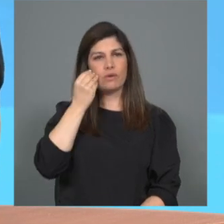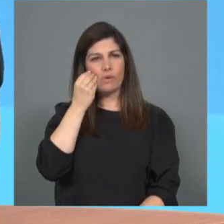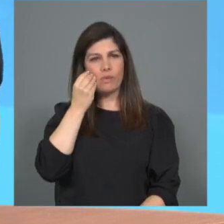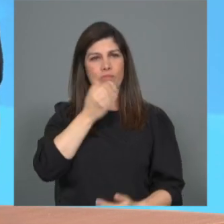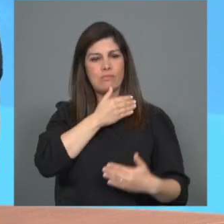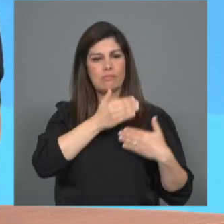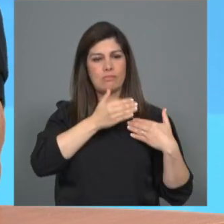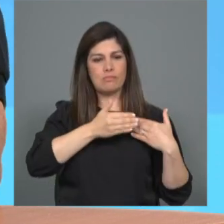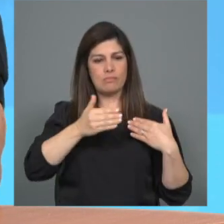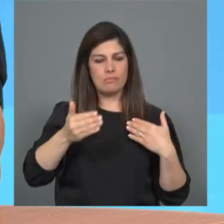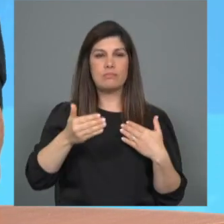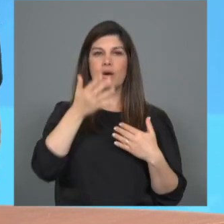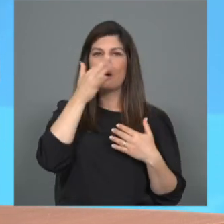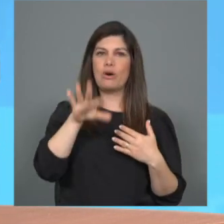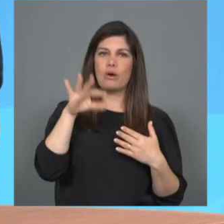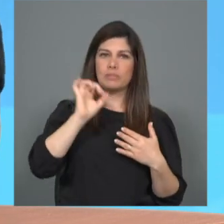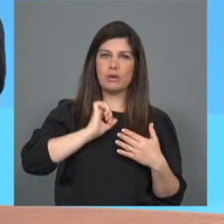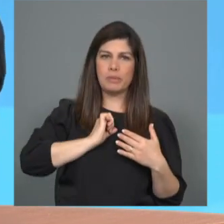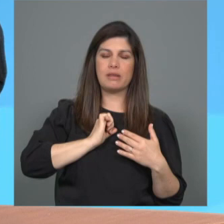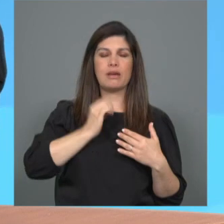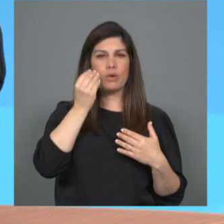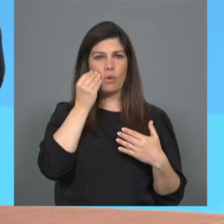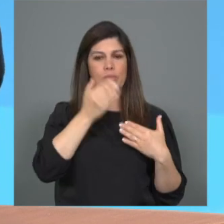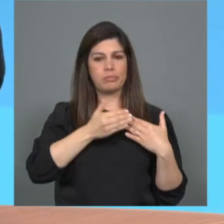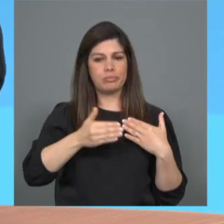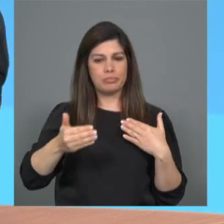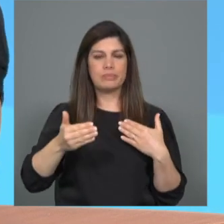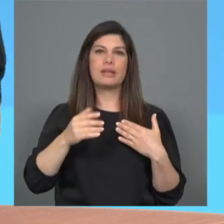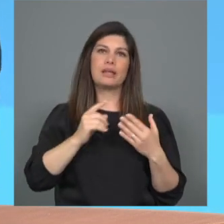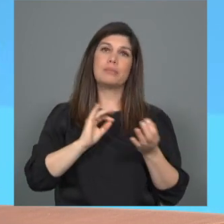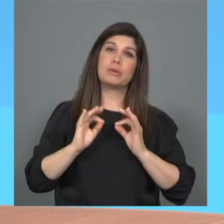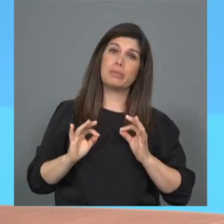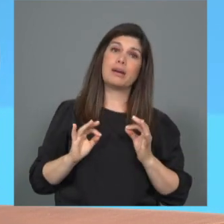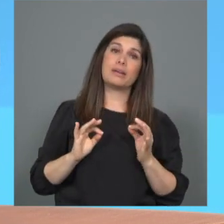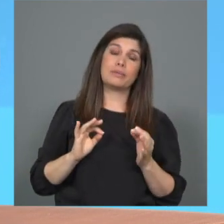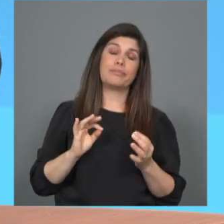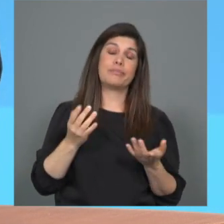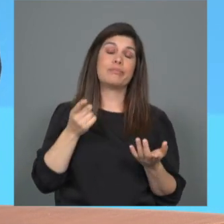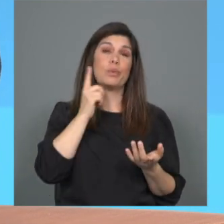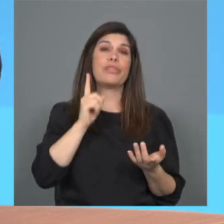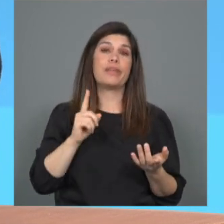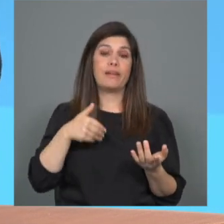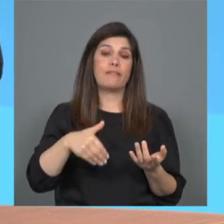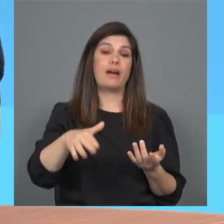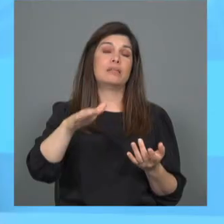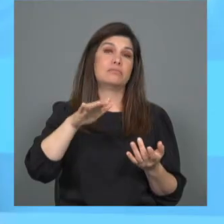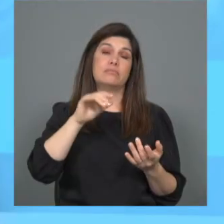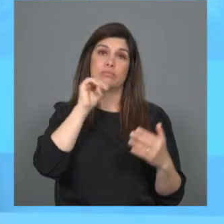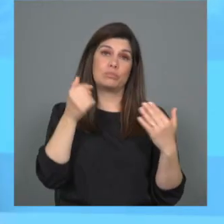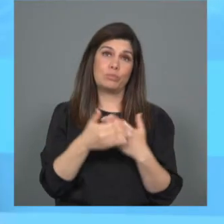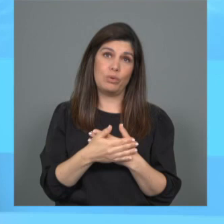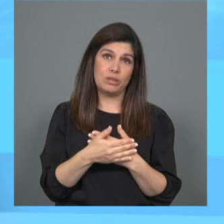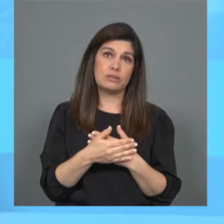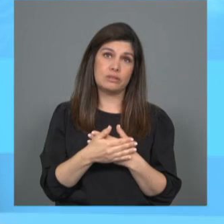opções. Estarmos preparados para o dia da morte, certo? Mas também